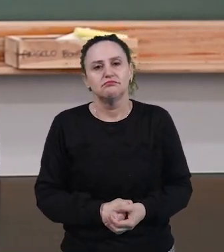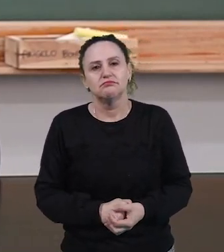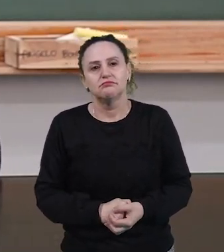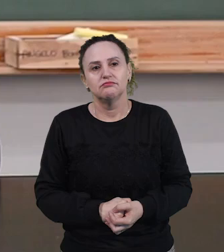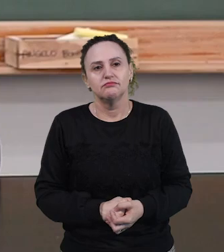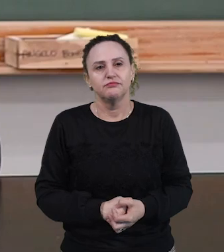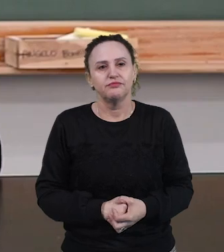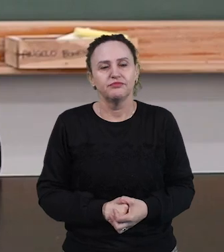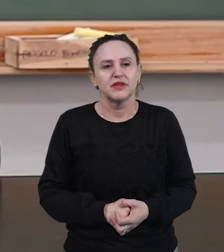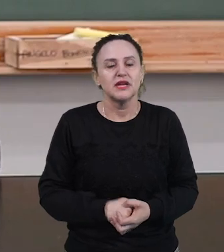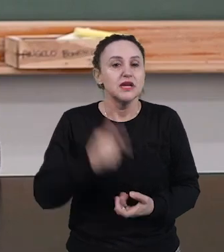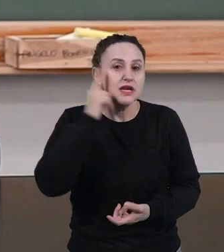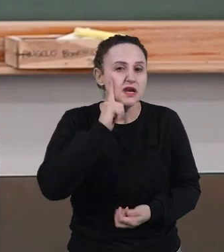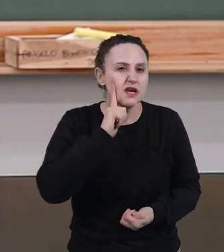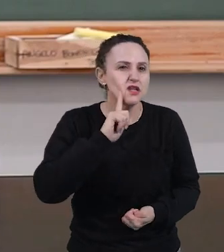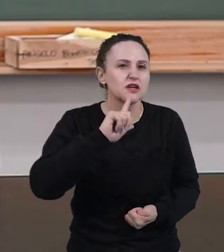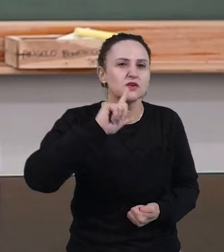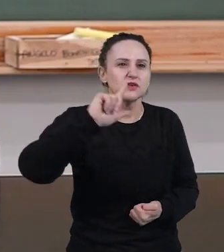Ele já consegue a